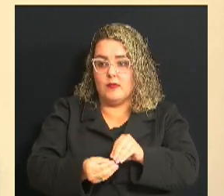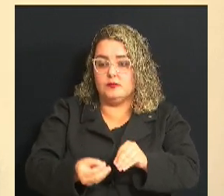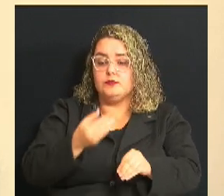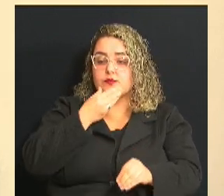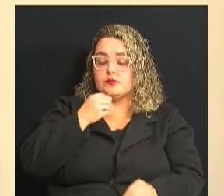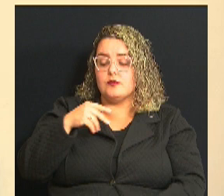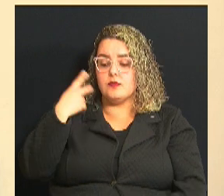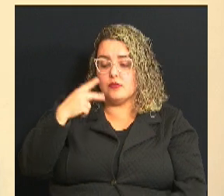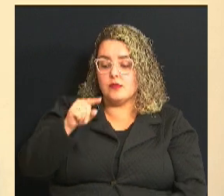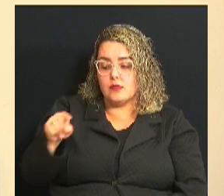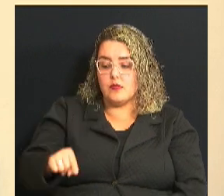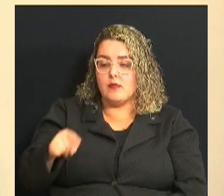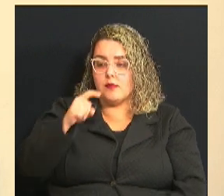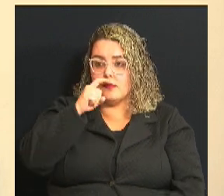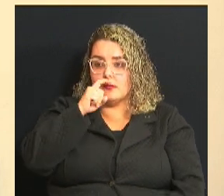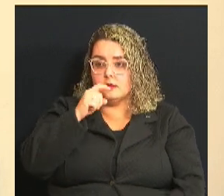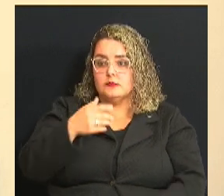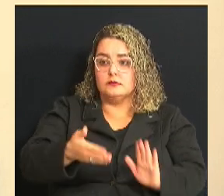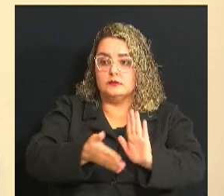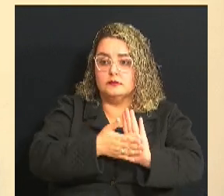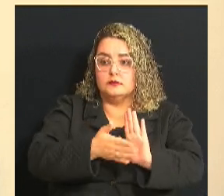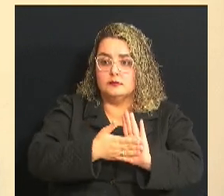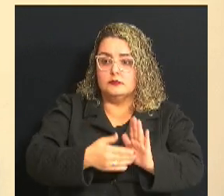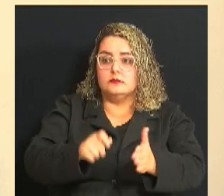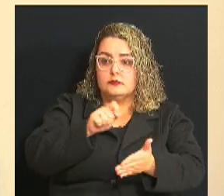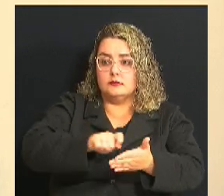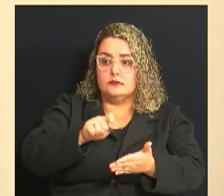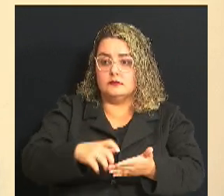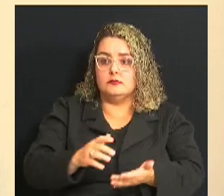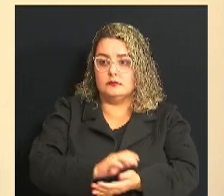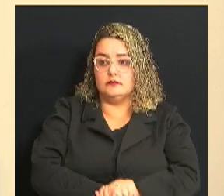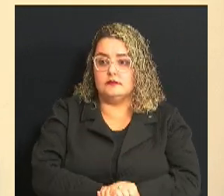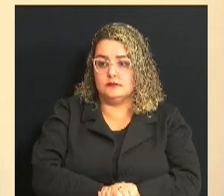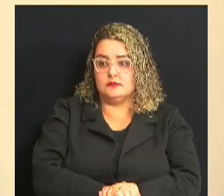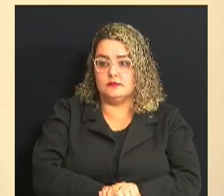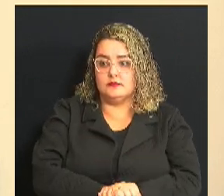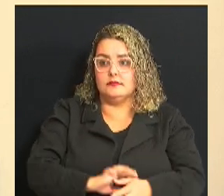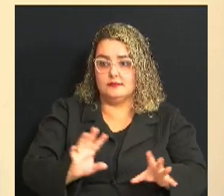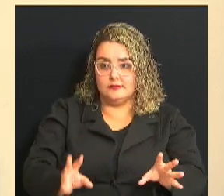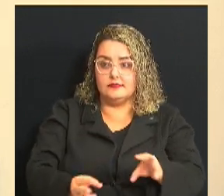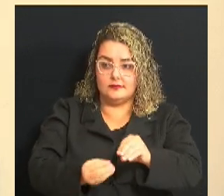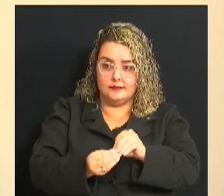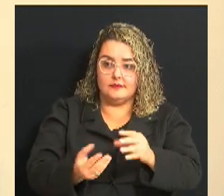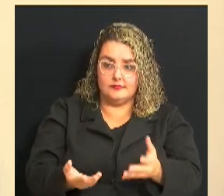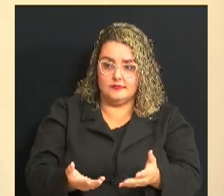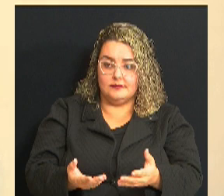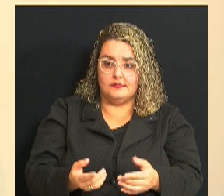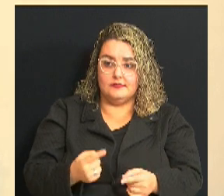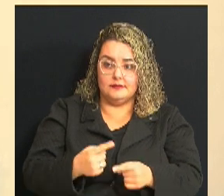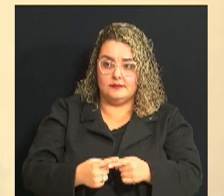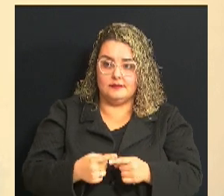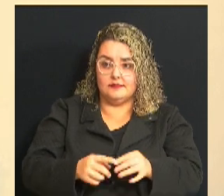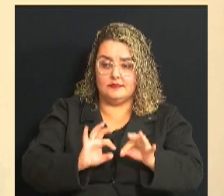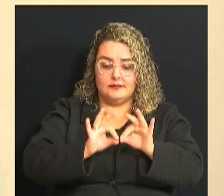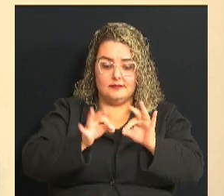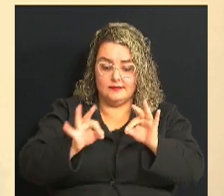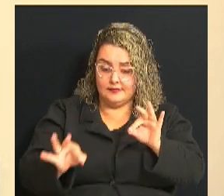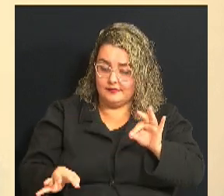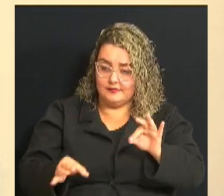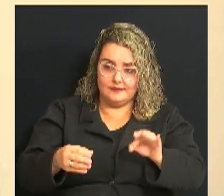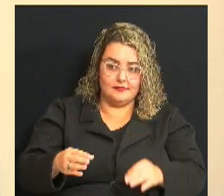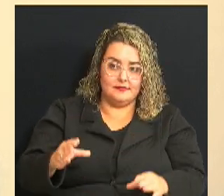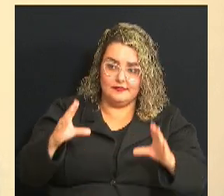duas proposituras, e eu acabei dando uma sintetizada, porque poderia ficar falando a noite inteira sobre os